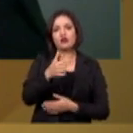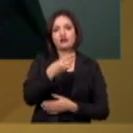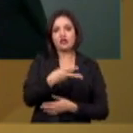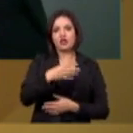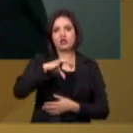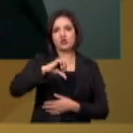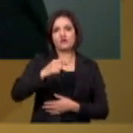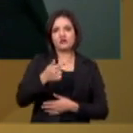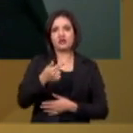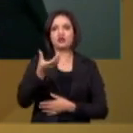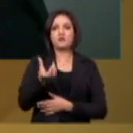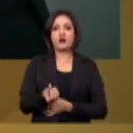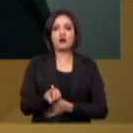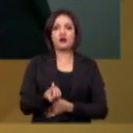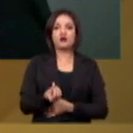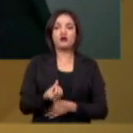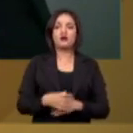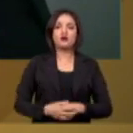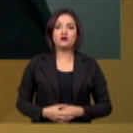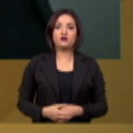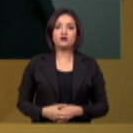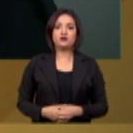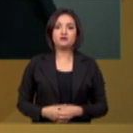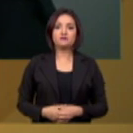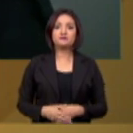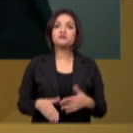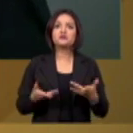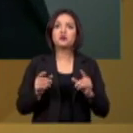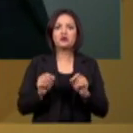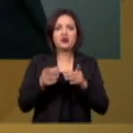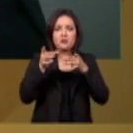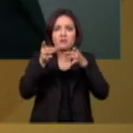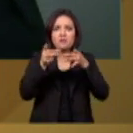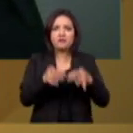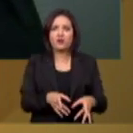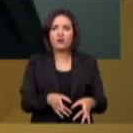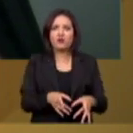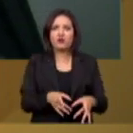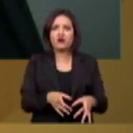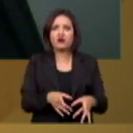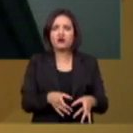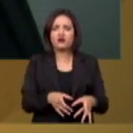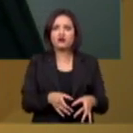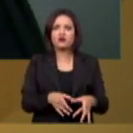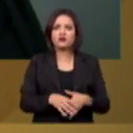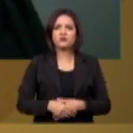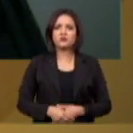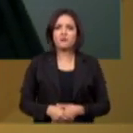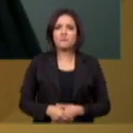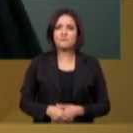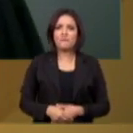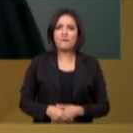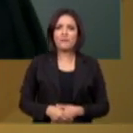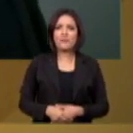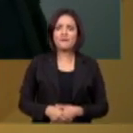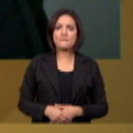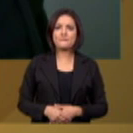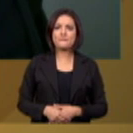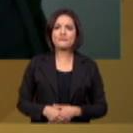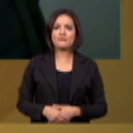3976 um ali se impugna a questão e